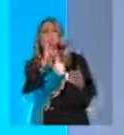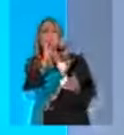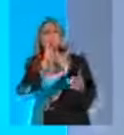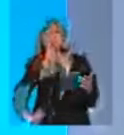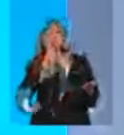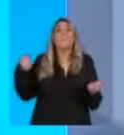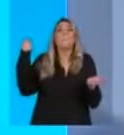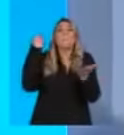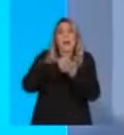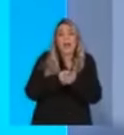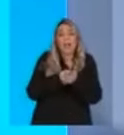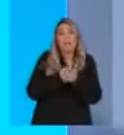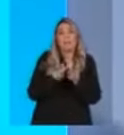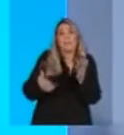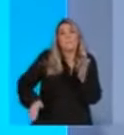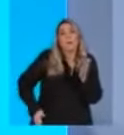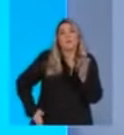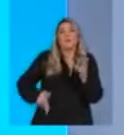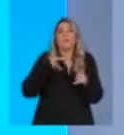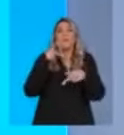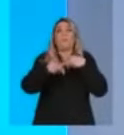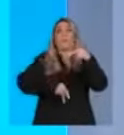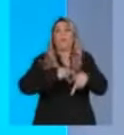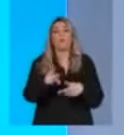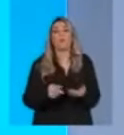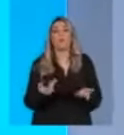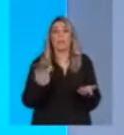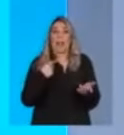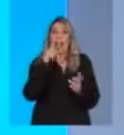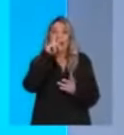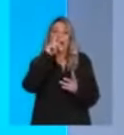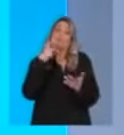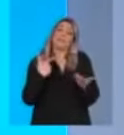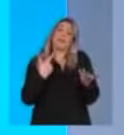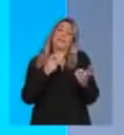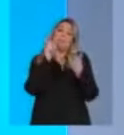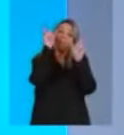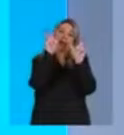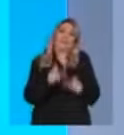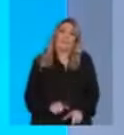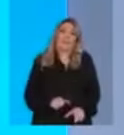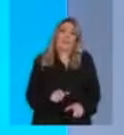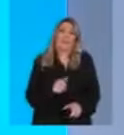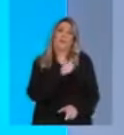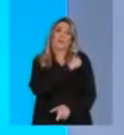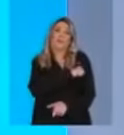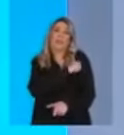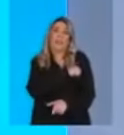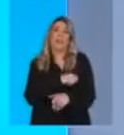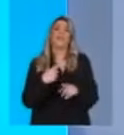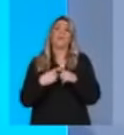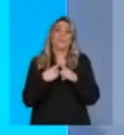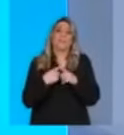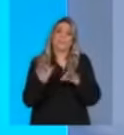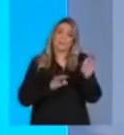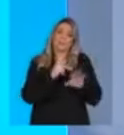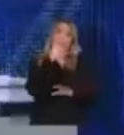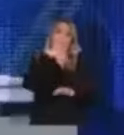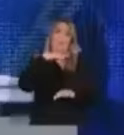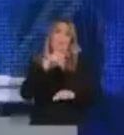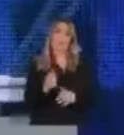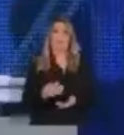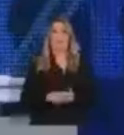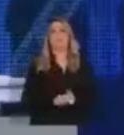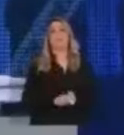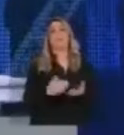dinheiro público isso é muito grave mas é um perfil dessa cidade administrada pelo PMDB assim como pelo país Marcelo